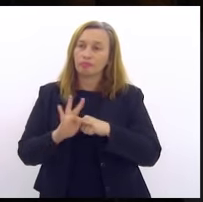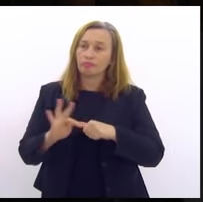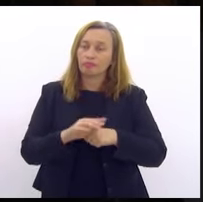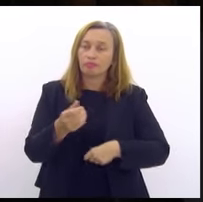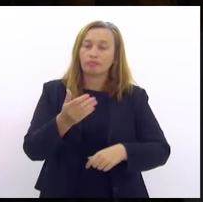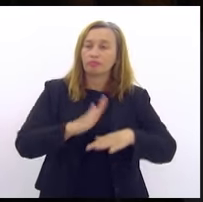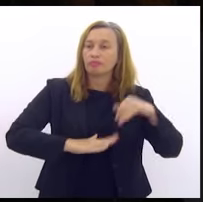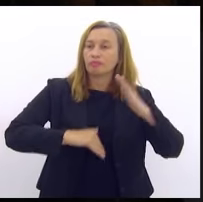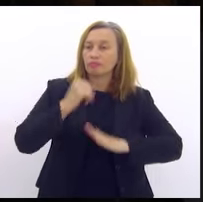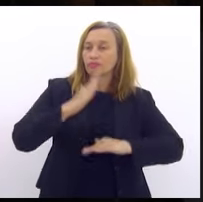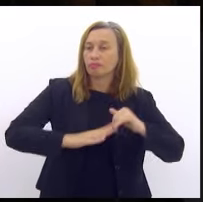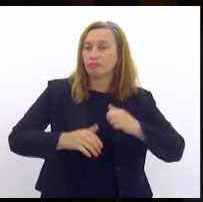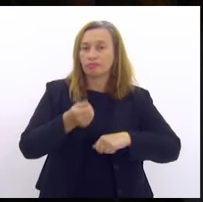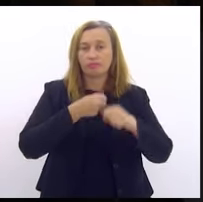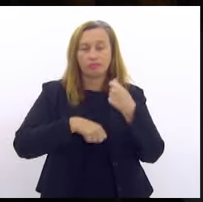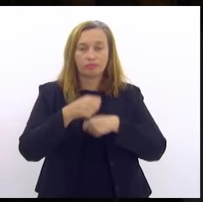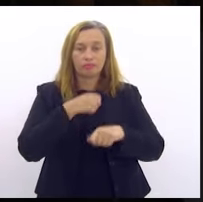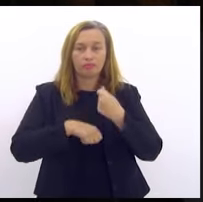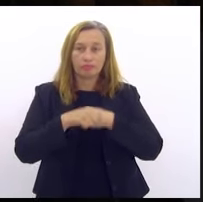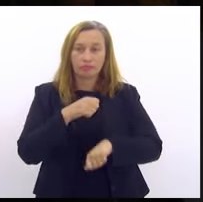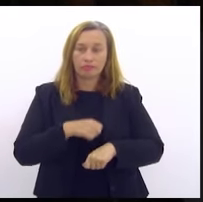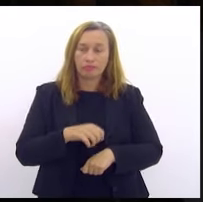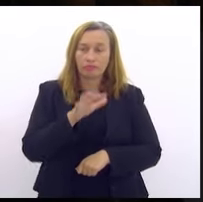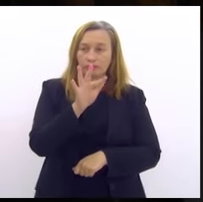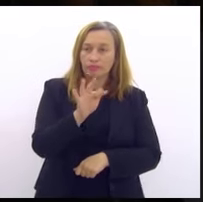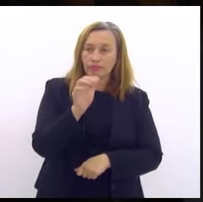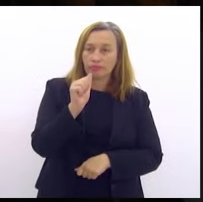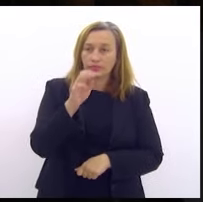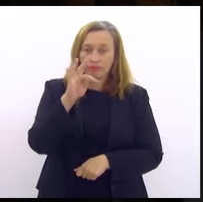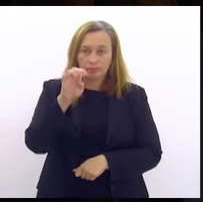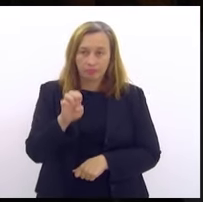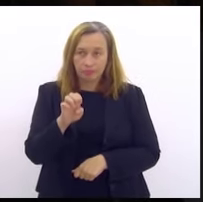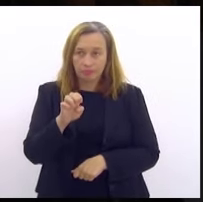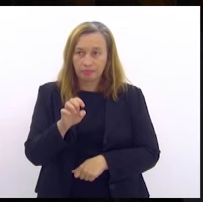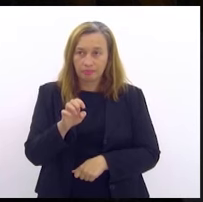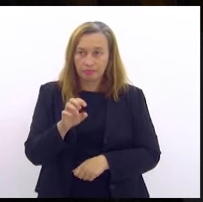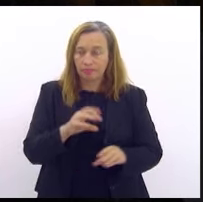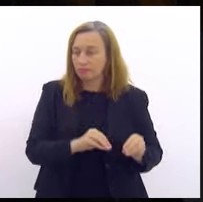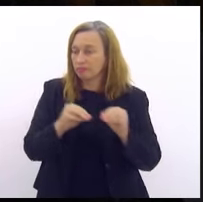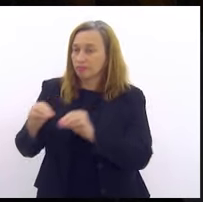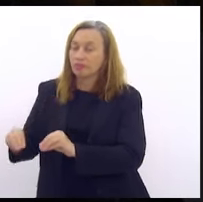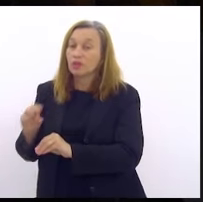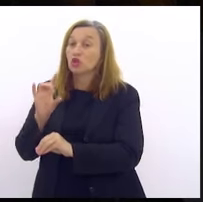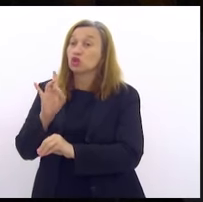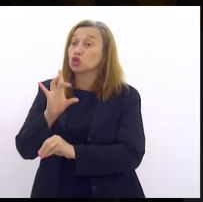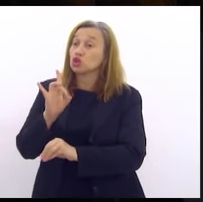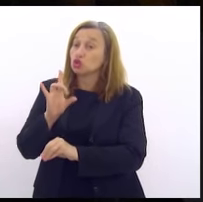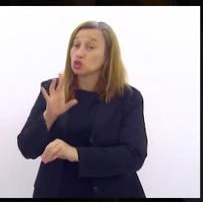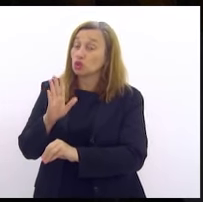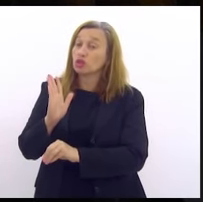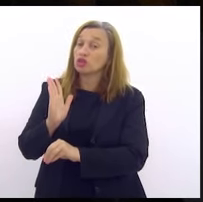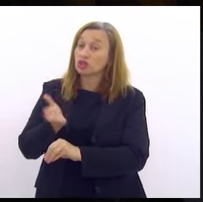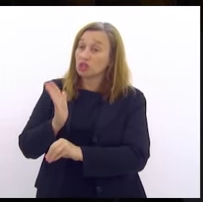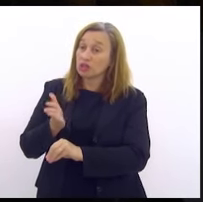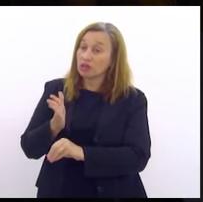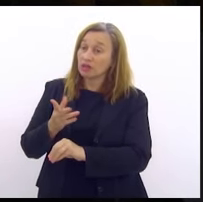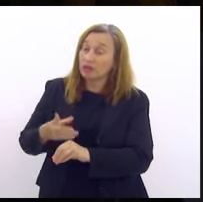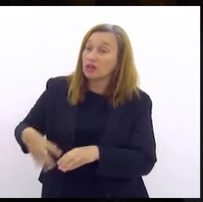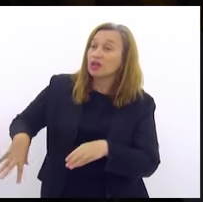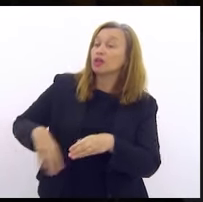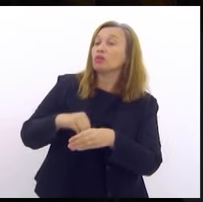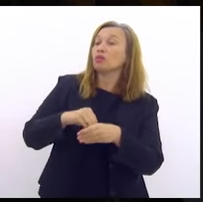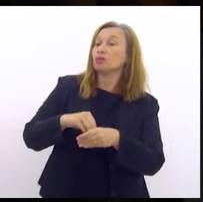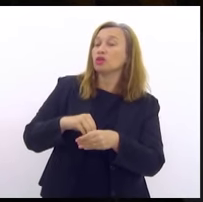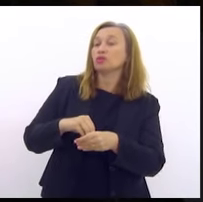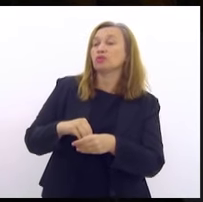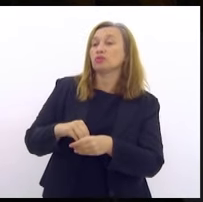administrativos da FAEP não foram levados na íntegra para a FAETEC. Só aqueles que estavam lotados em unidades que foram incorporadas para a